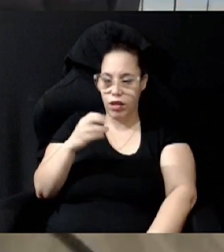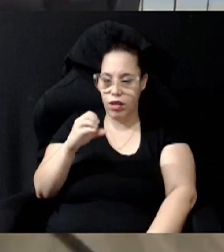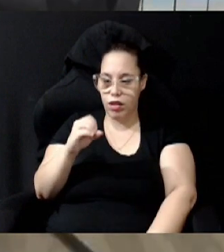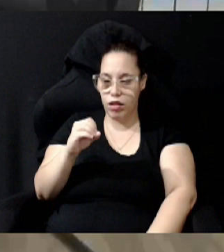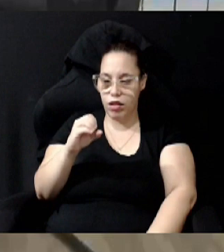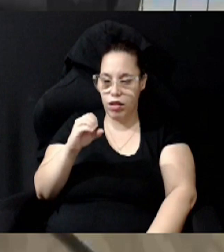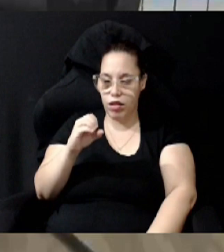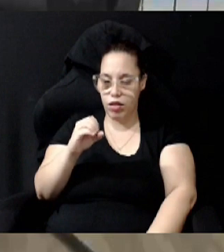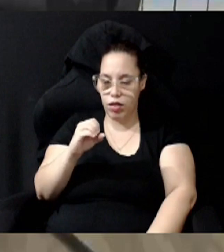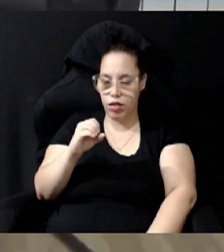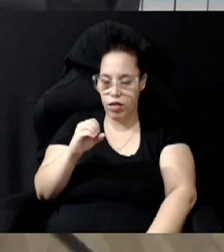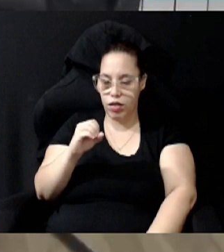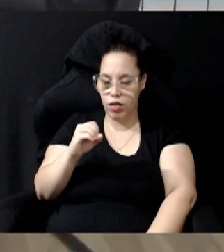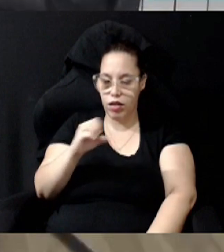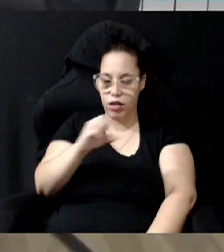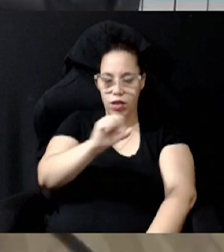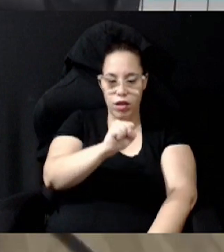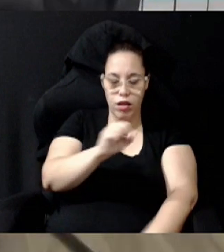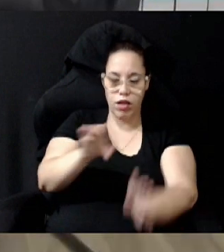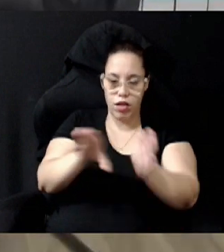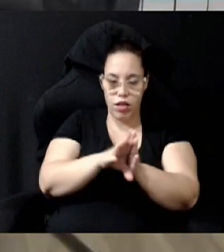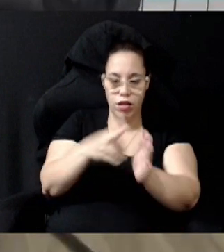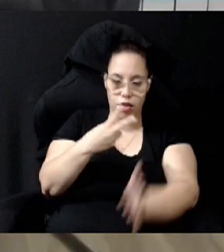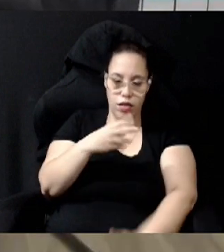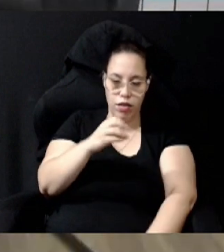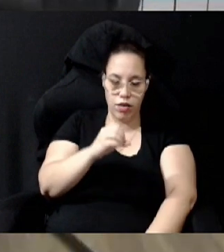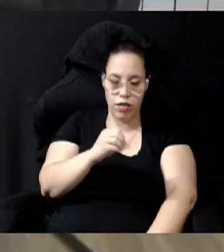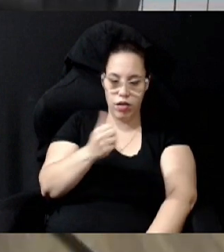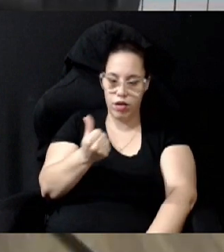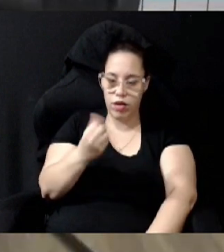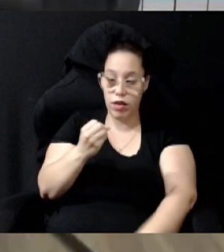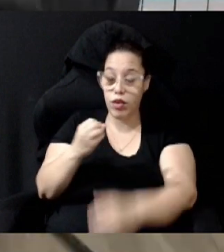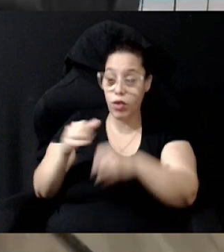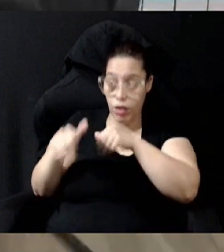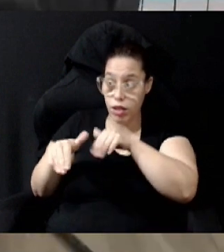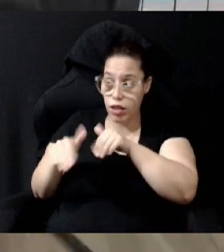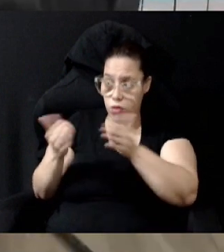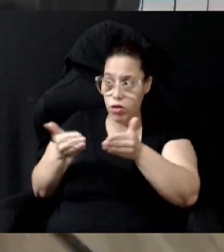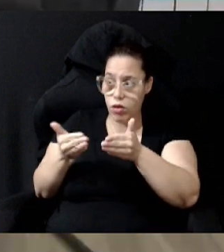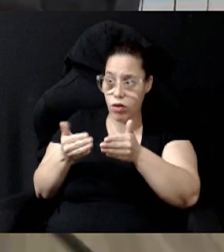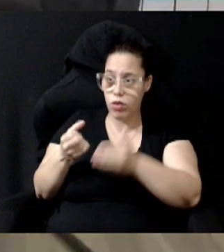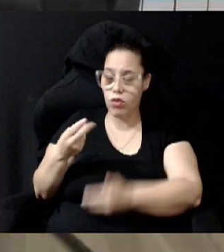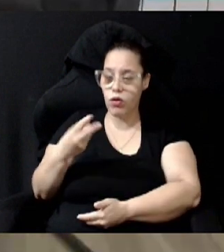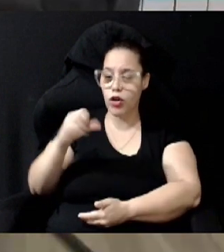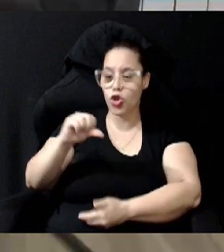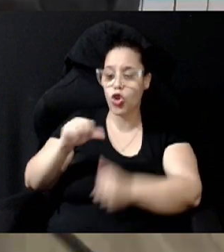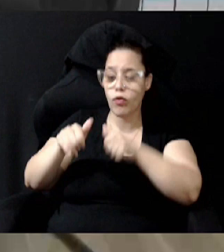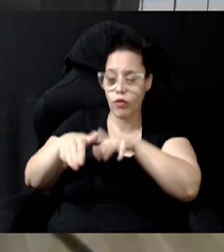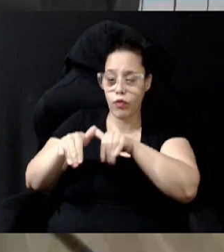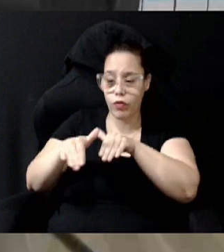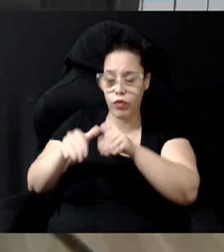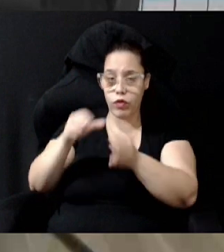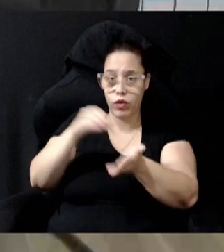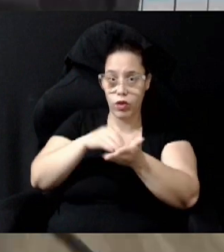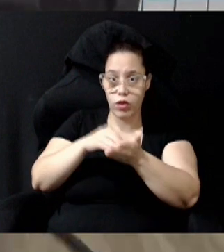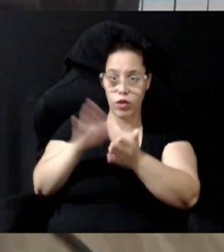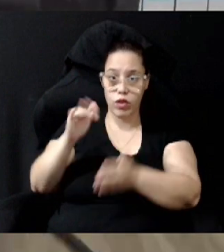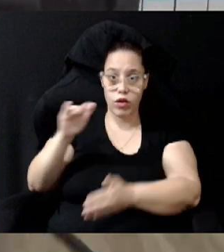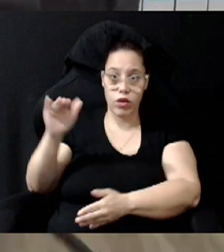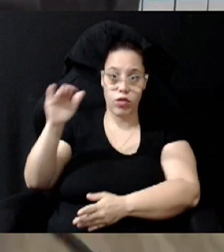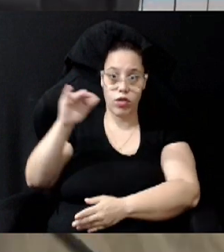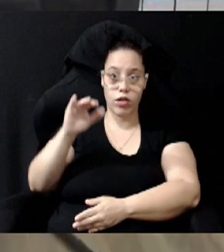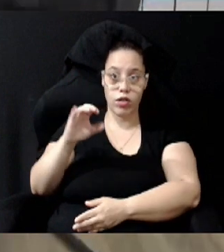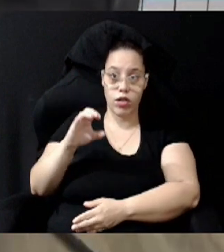livro, gente, foi lançado agora em setembro, foi? Foi em dia 29 de setembro, no Centro de Ciências, Letras e Artes. Nós